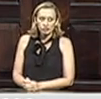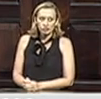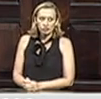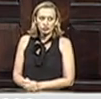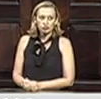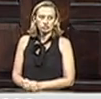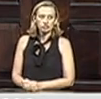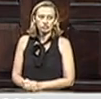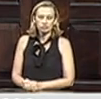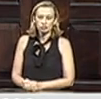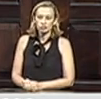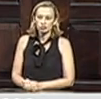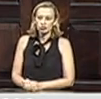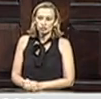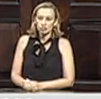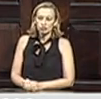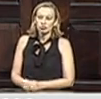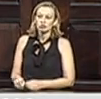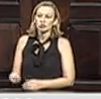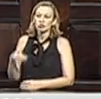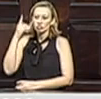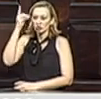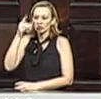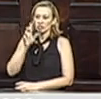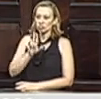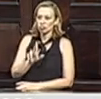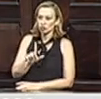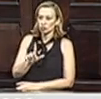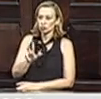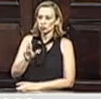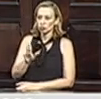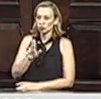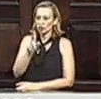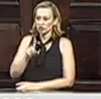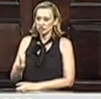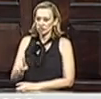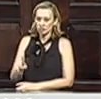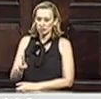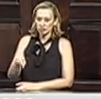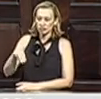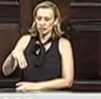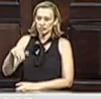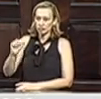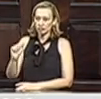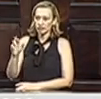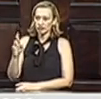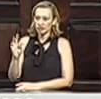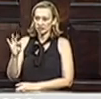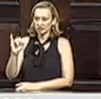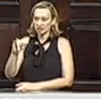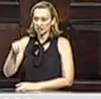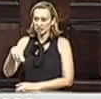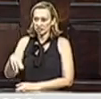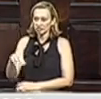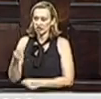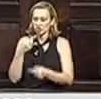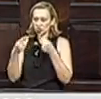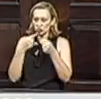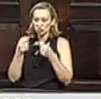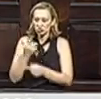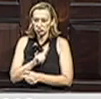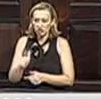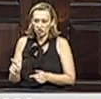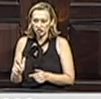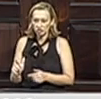13, deputado ao Luiz Martins. Para discutir, não vendo quem queria discutir,